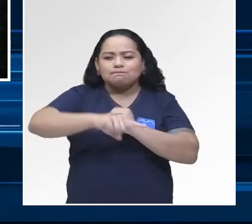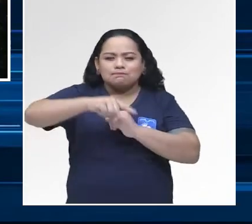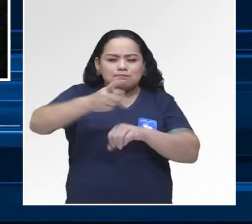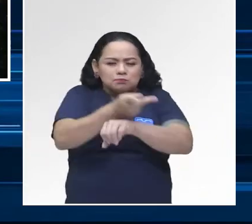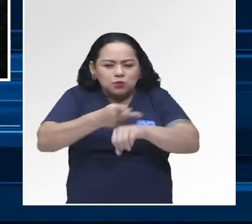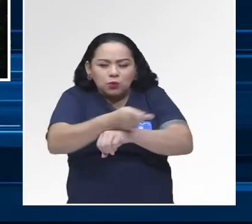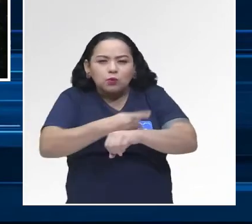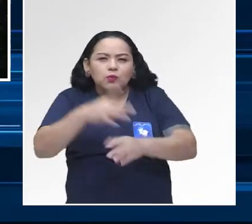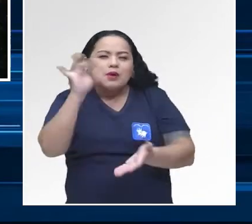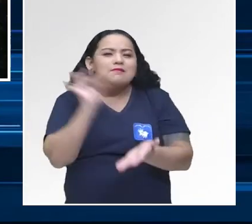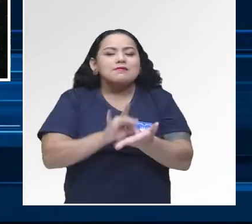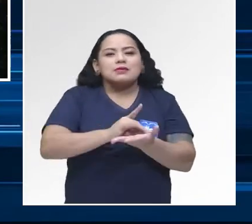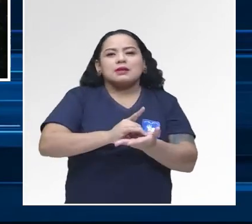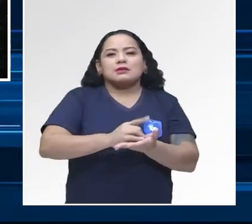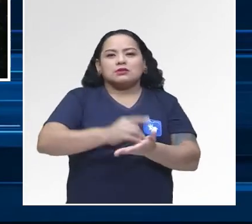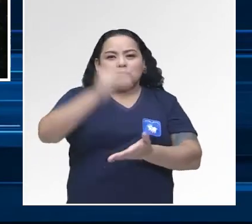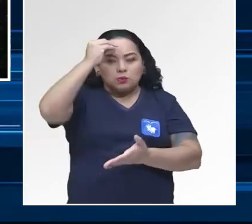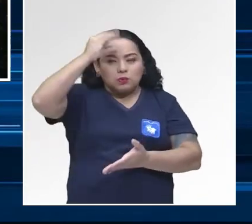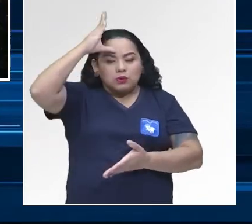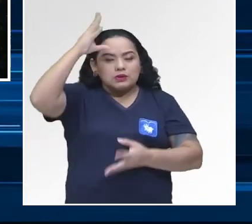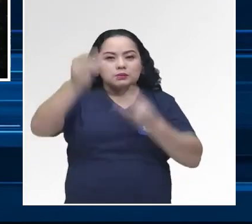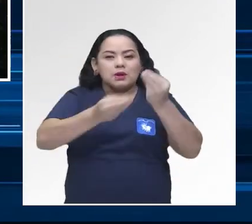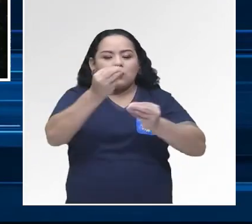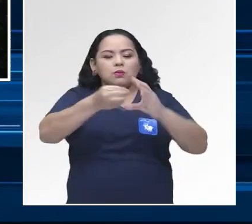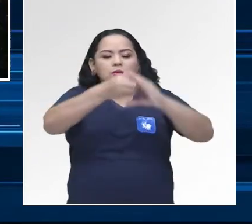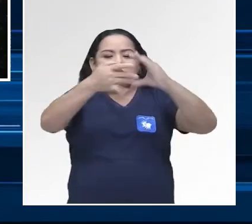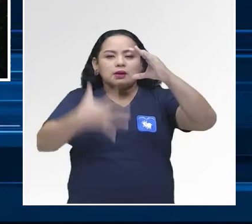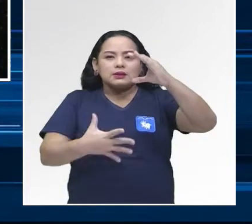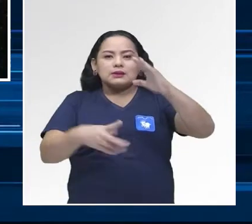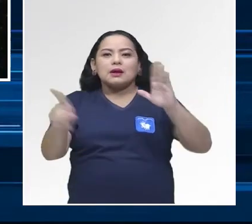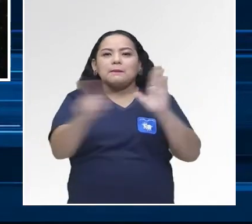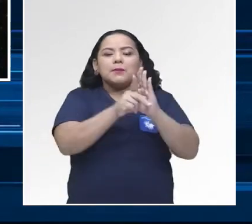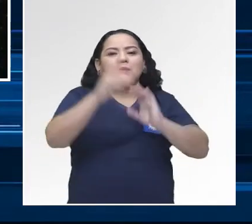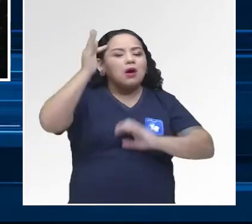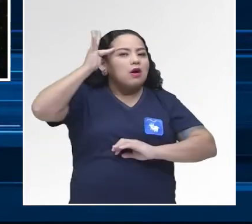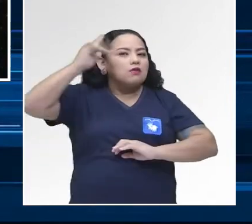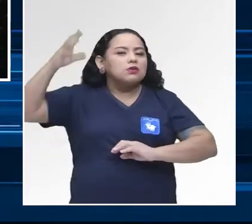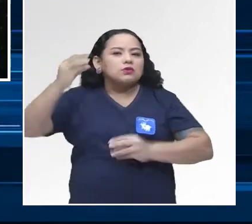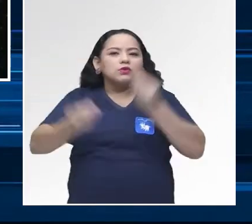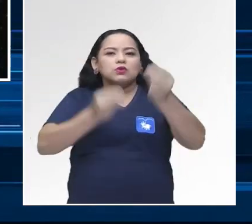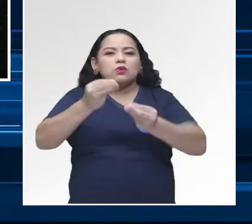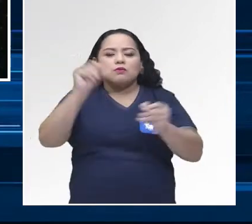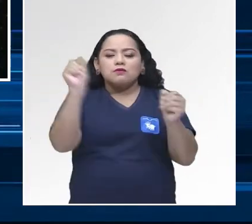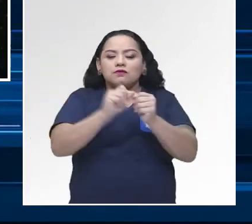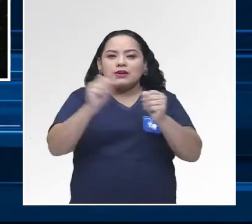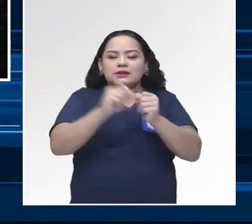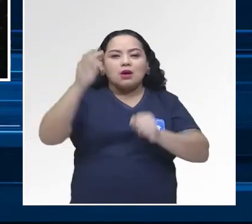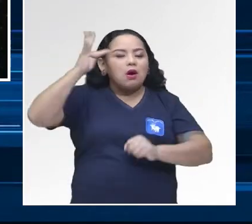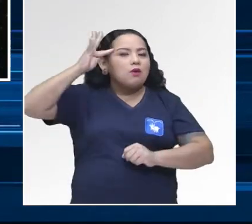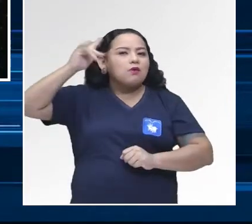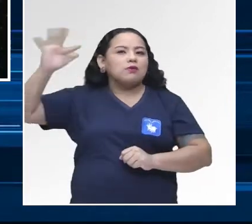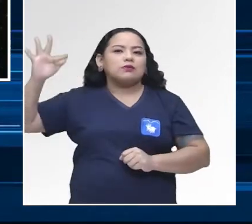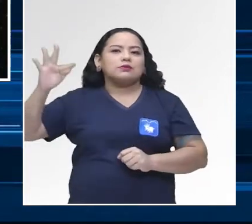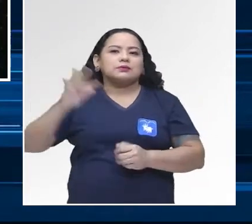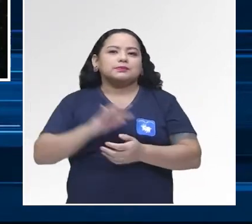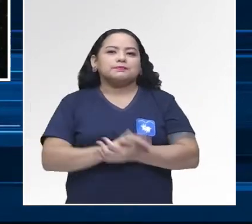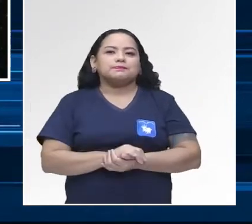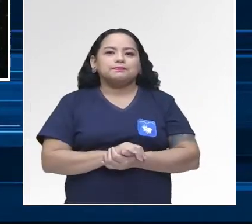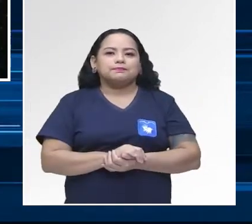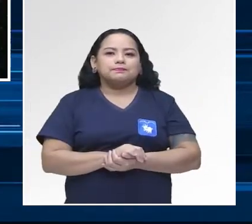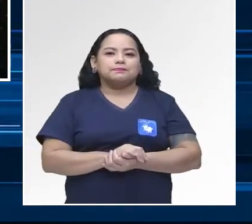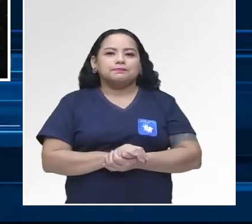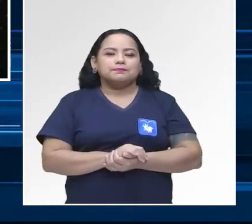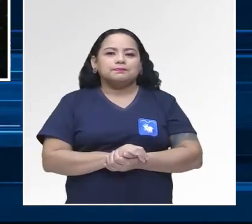busca, é uma característica da filosofia, do filosofar. Tá bom?